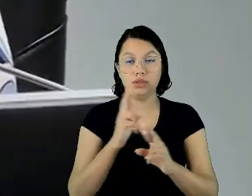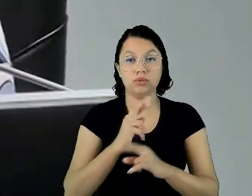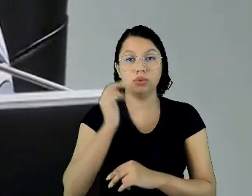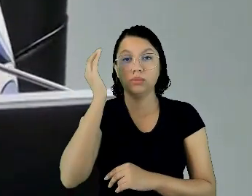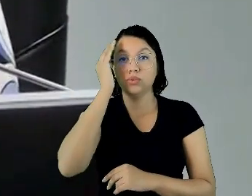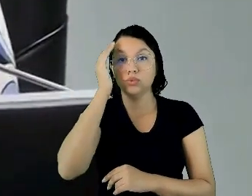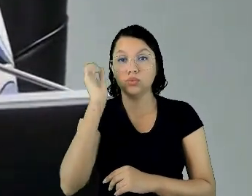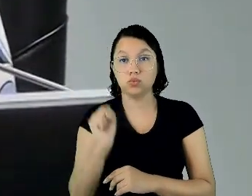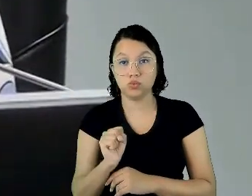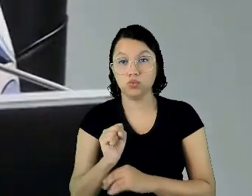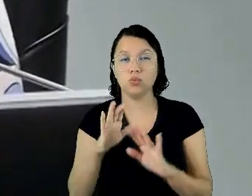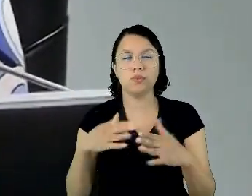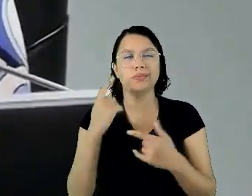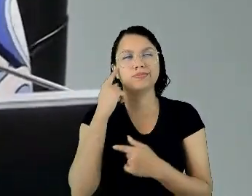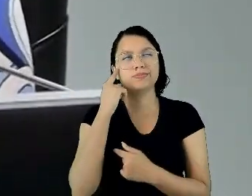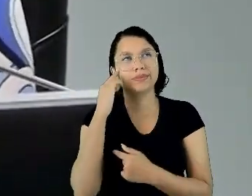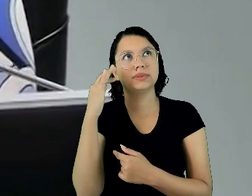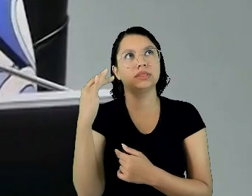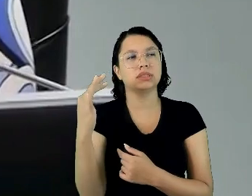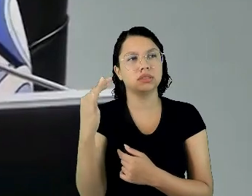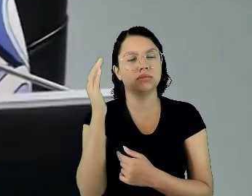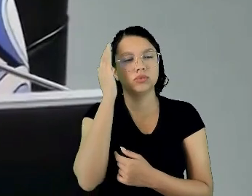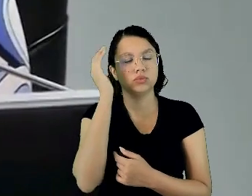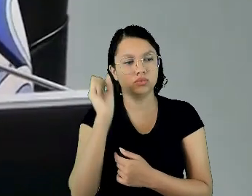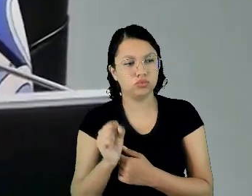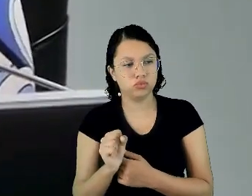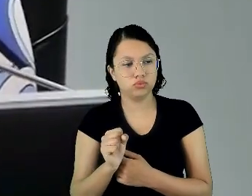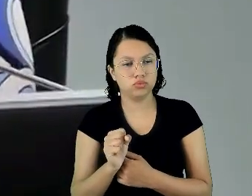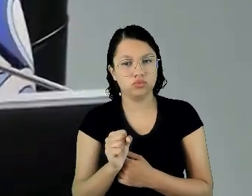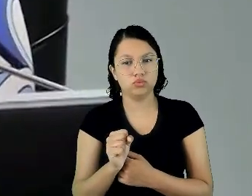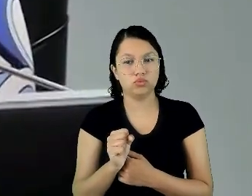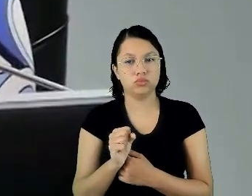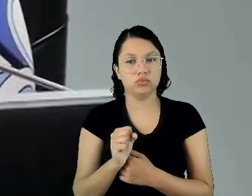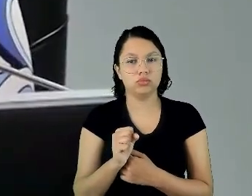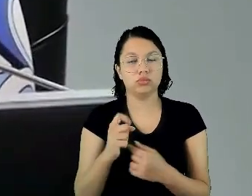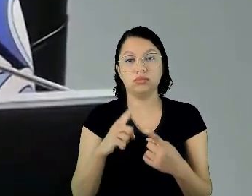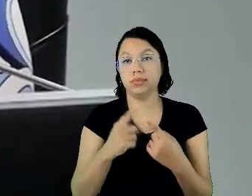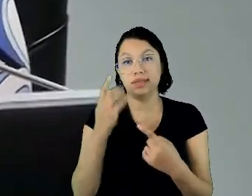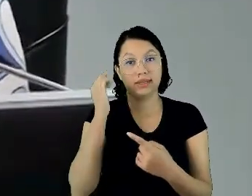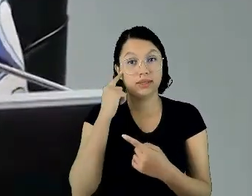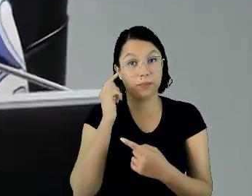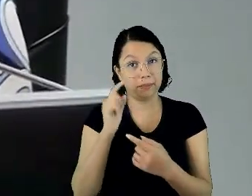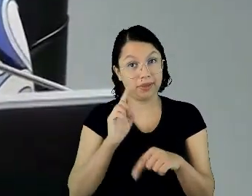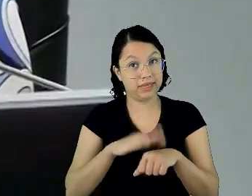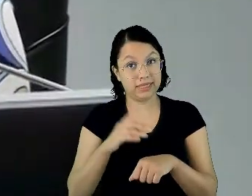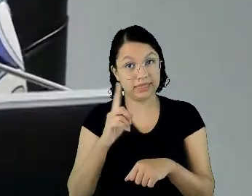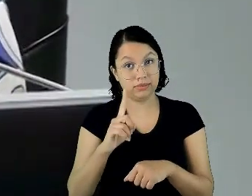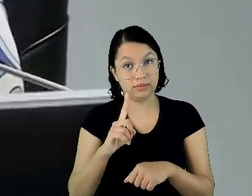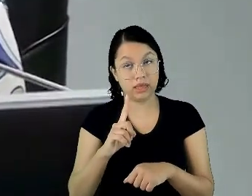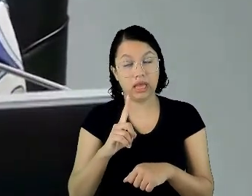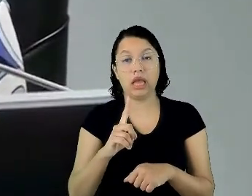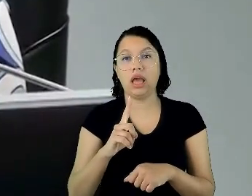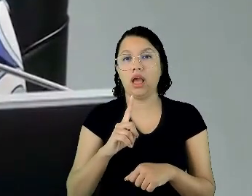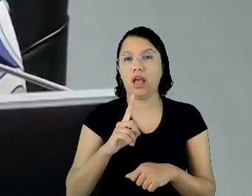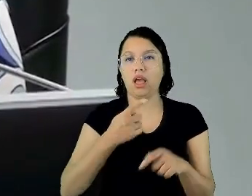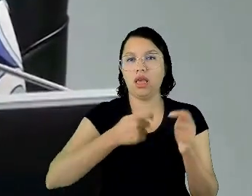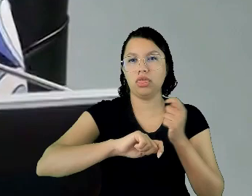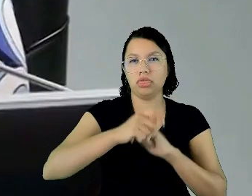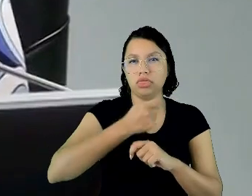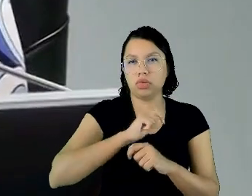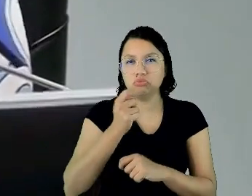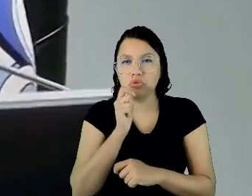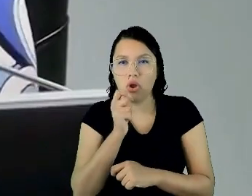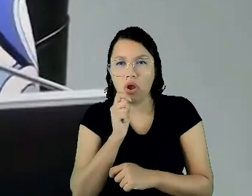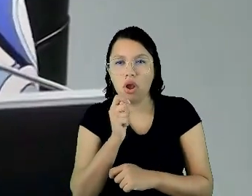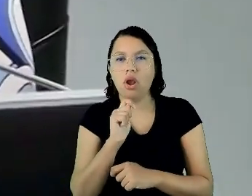se pensava, não se pensa mais, o que se pensava? Tráfico de drogas, problemas indígenas. Esse era o problema do Mato Grosso do Sul.